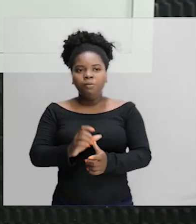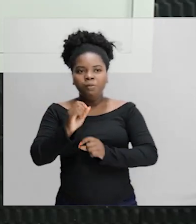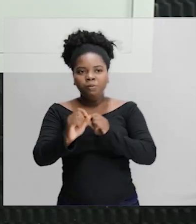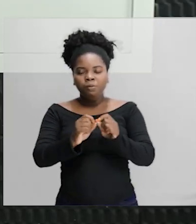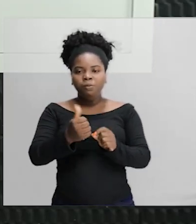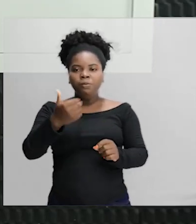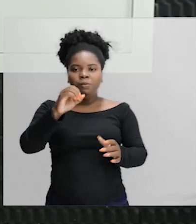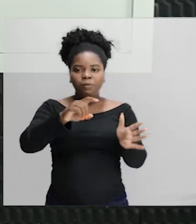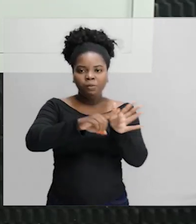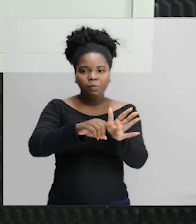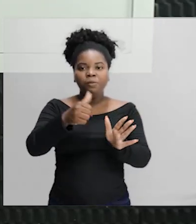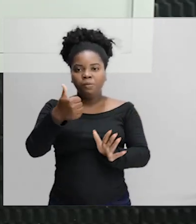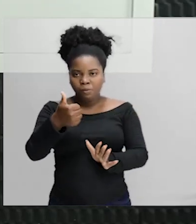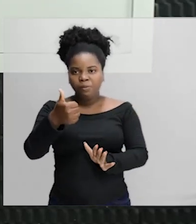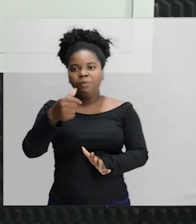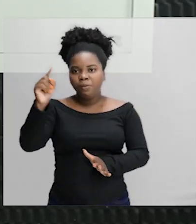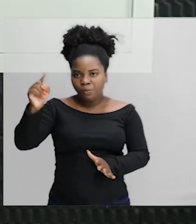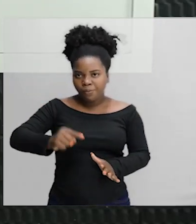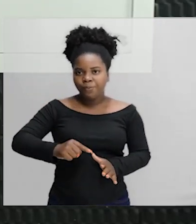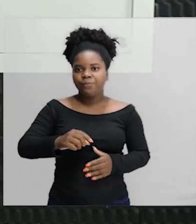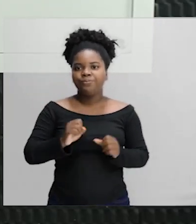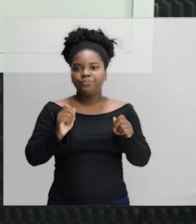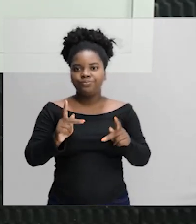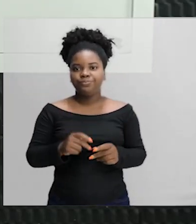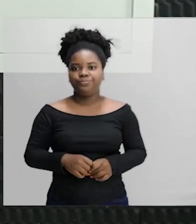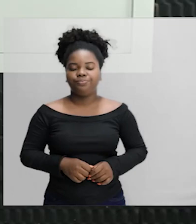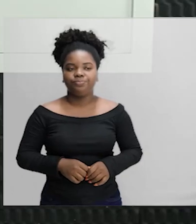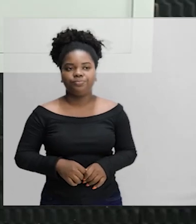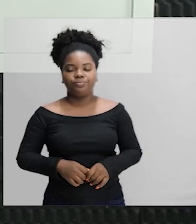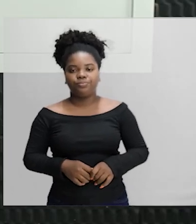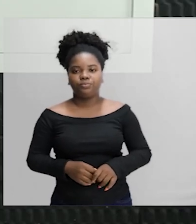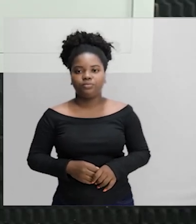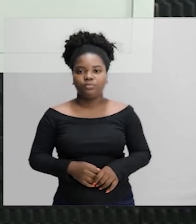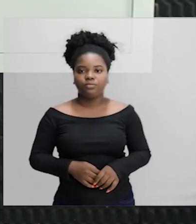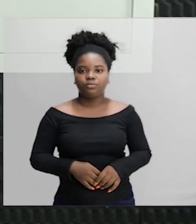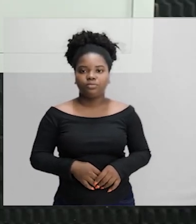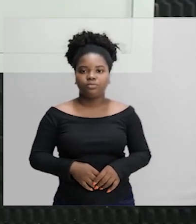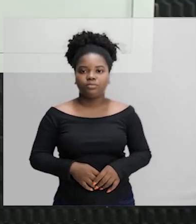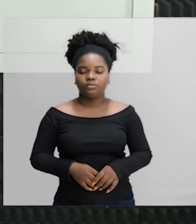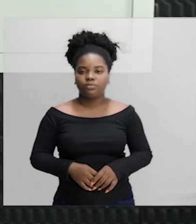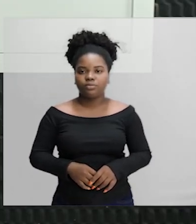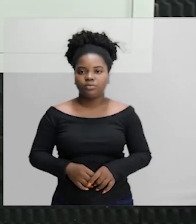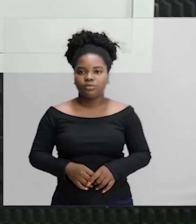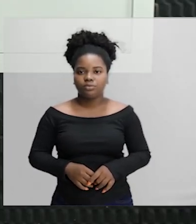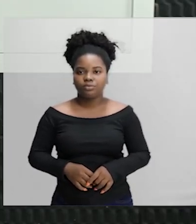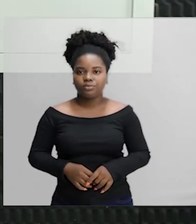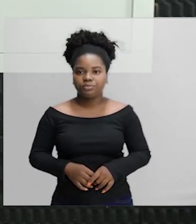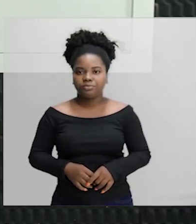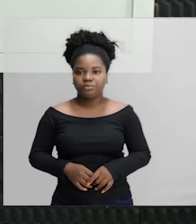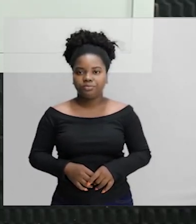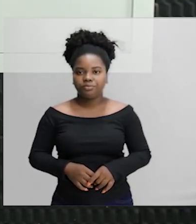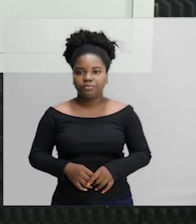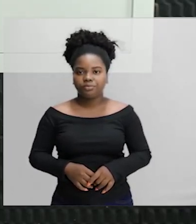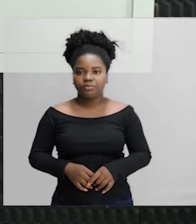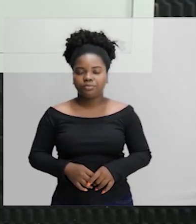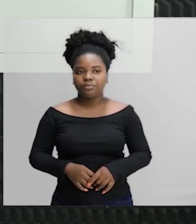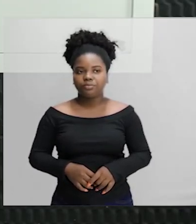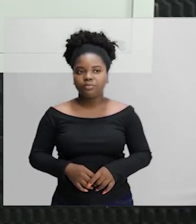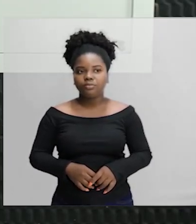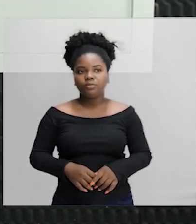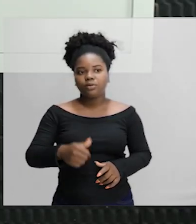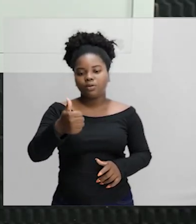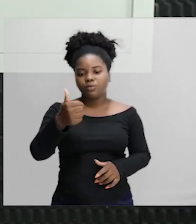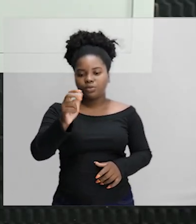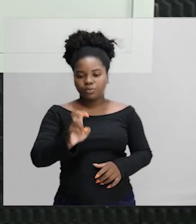cortando, na verdade, esse 10 a menos 1 aqui. Ó, que é a mesma coisa. Tá ok? Então, dá 1 sobre